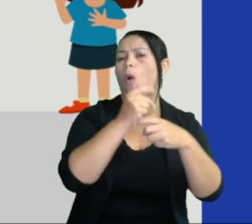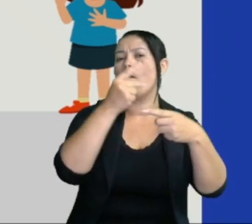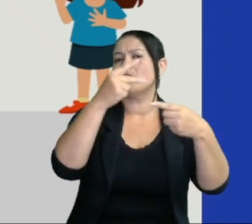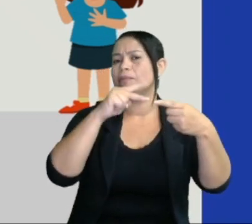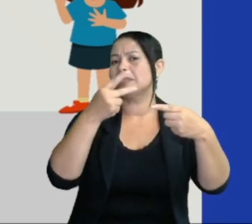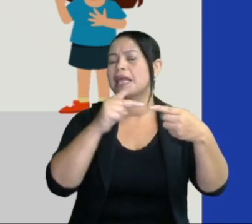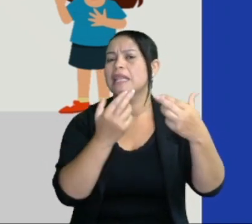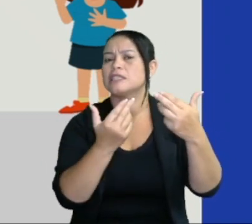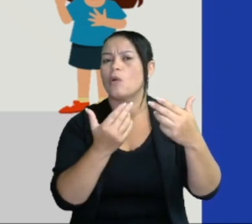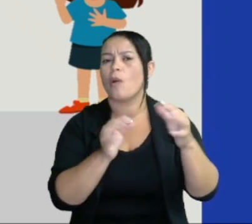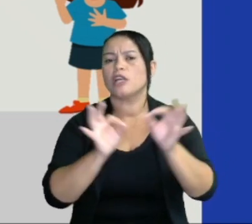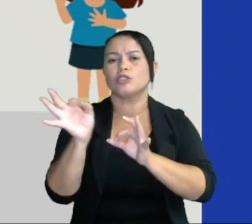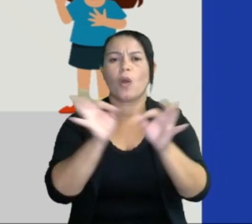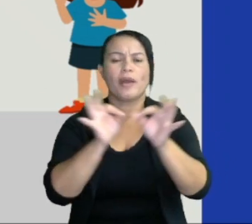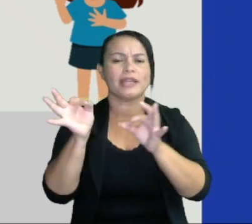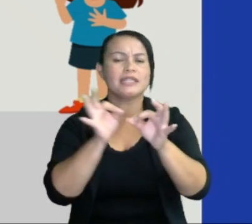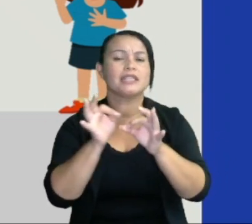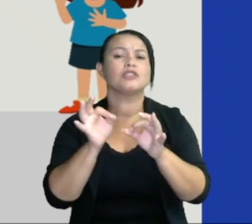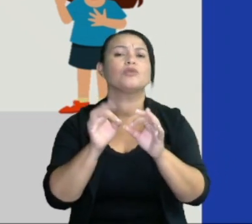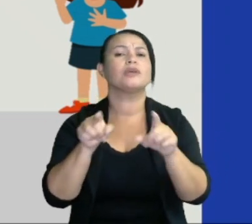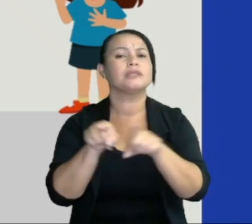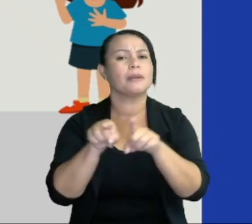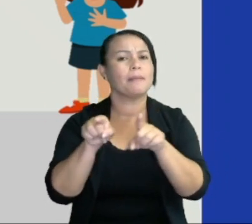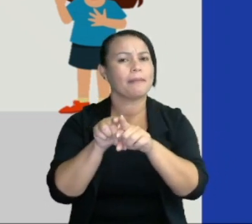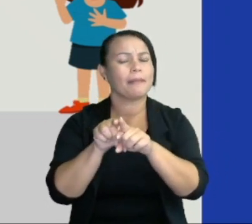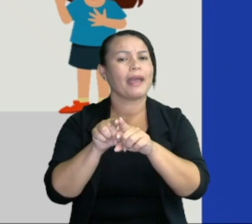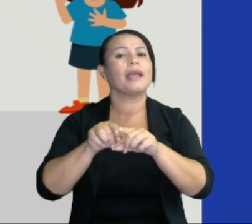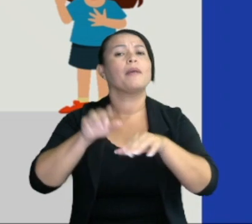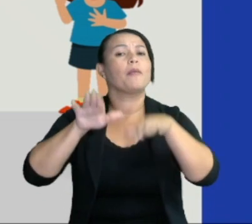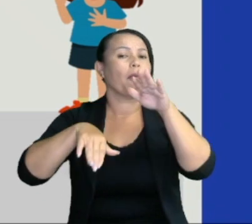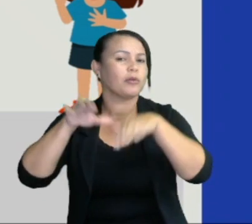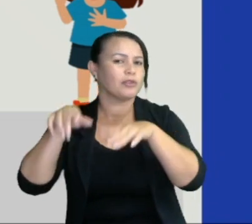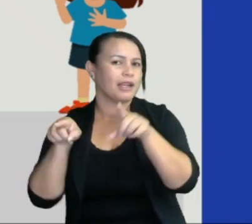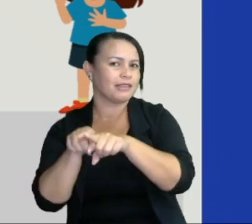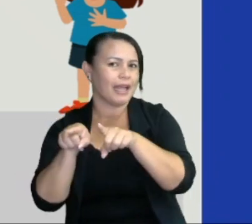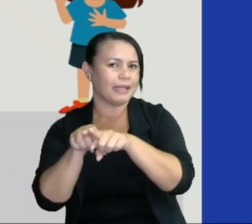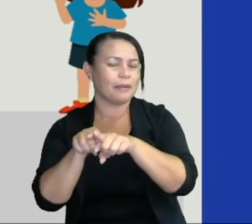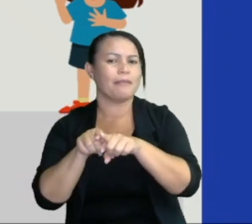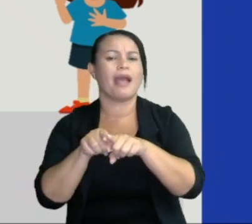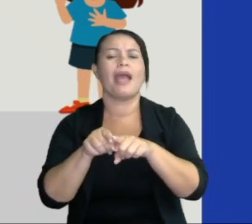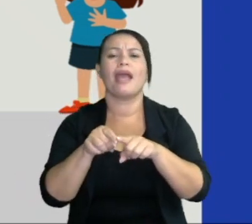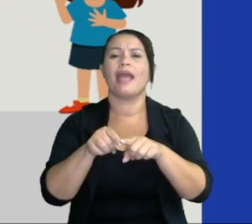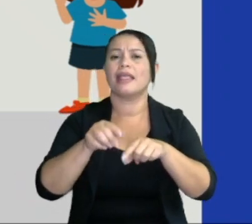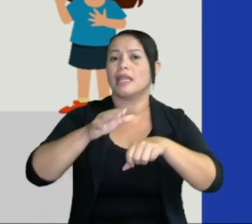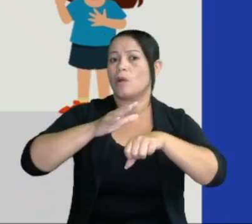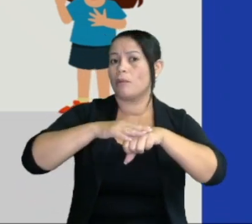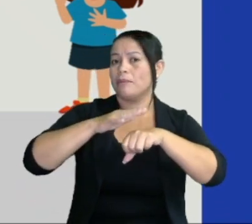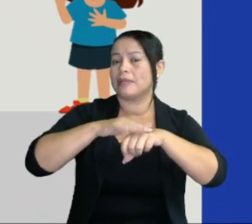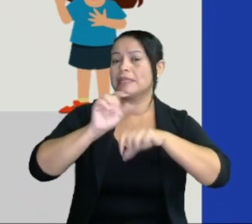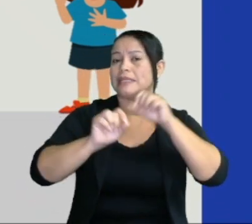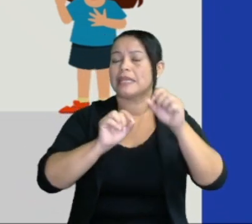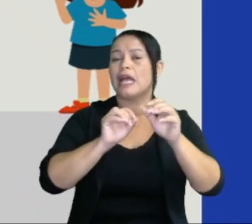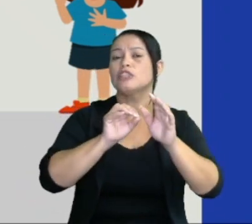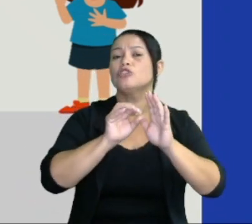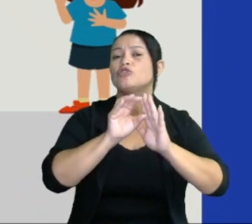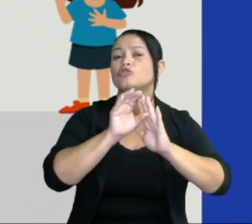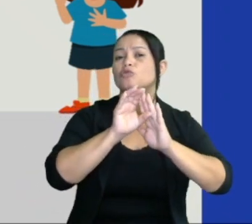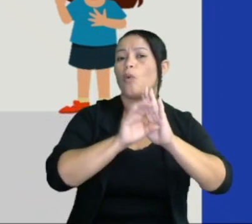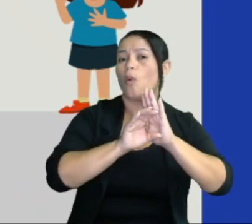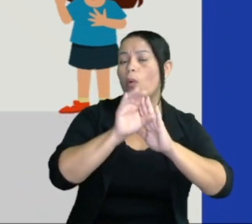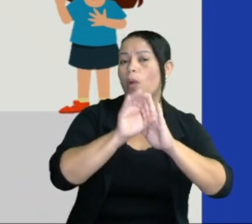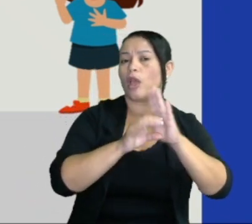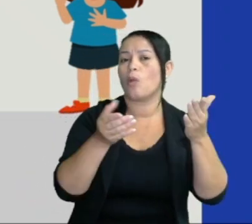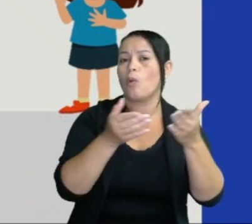organização e configuração retangular e proporcionalidade. A habilidade do nosso currículo que iremos trabalhar hoje